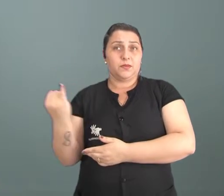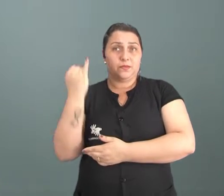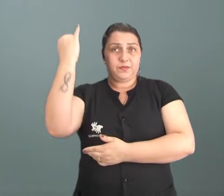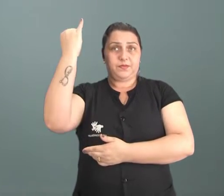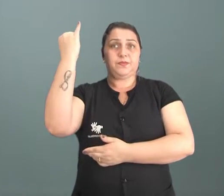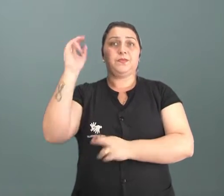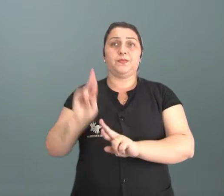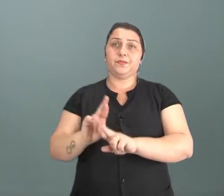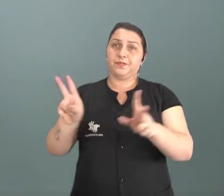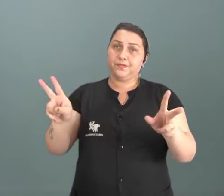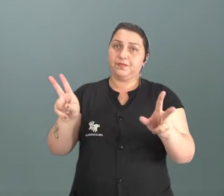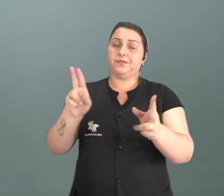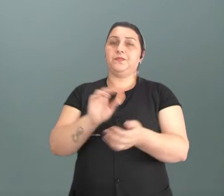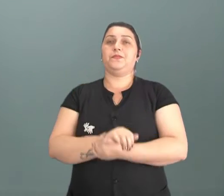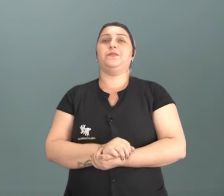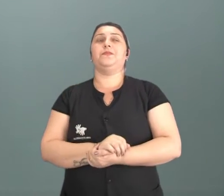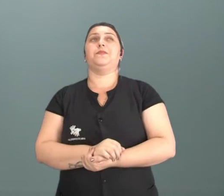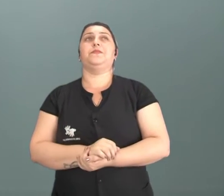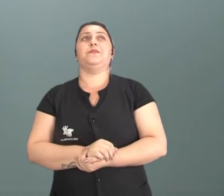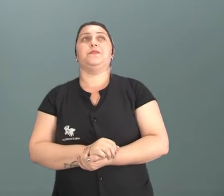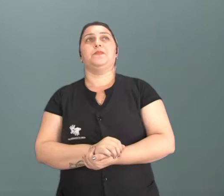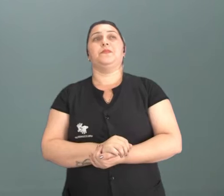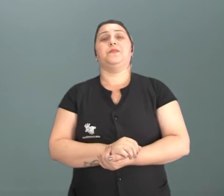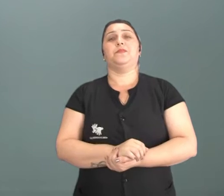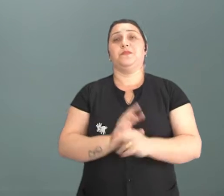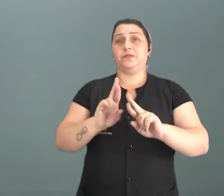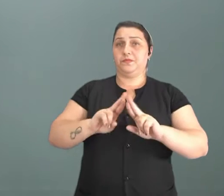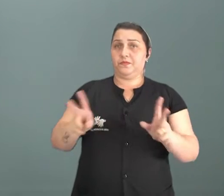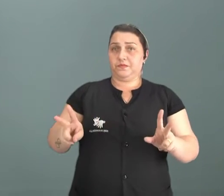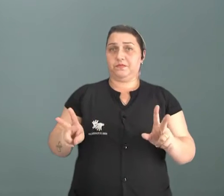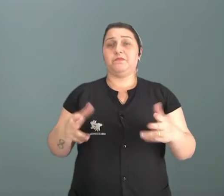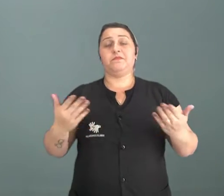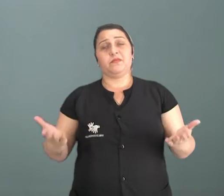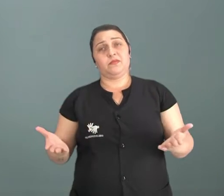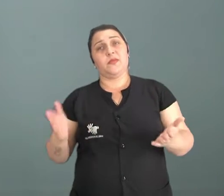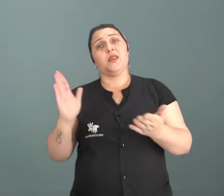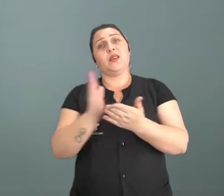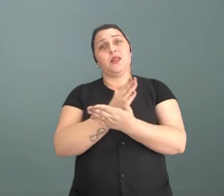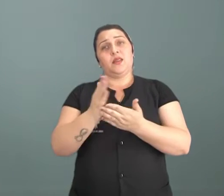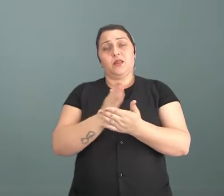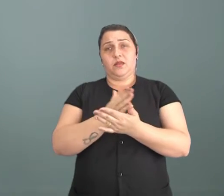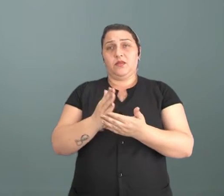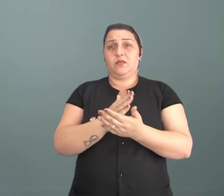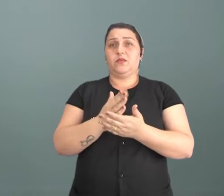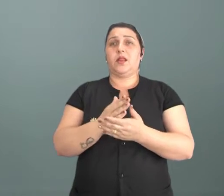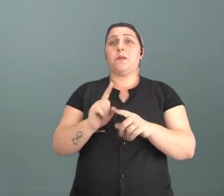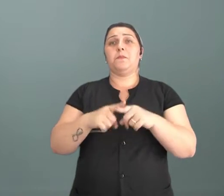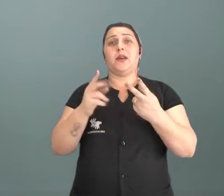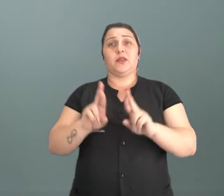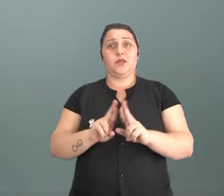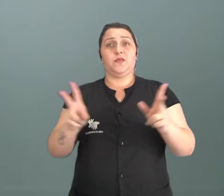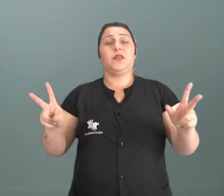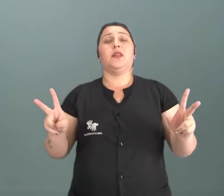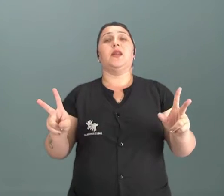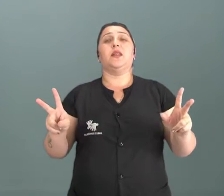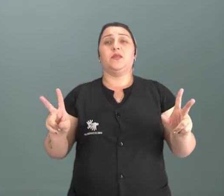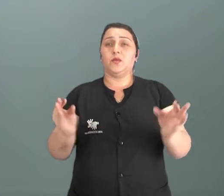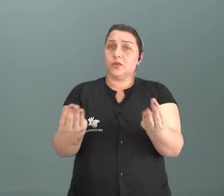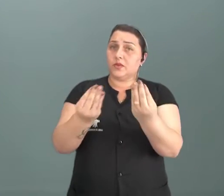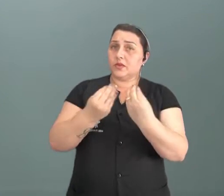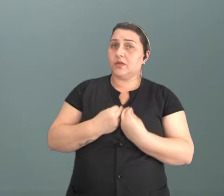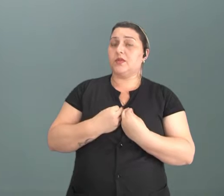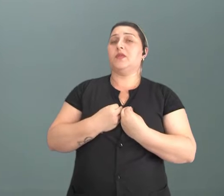importância dessas diferenças. É ruim às vezes ser diferente? Talvez em algumas situações, mas as diferenças elas nos